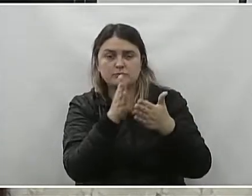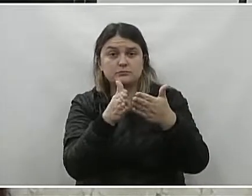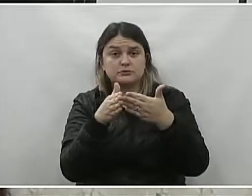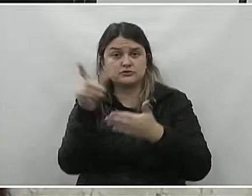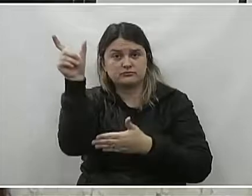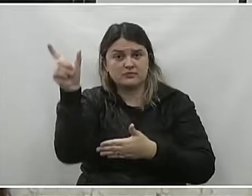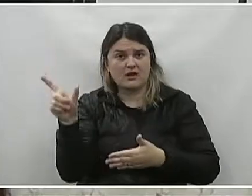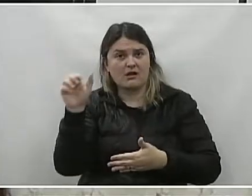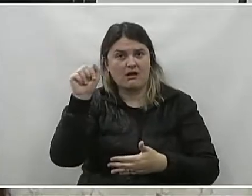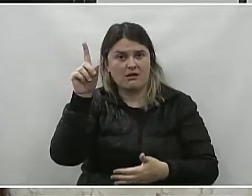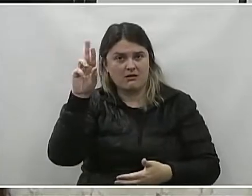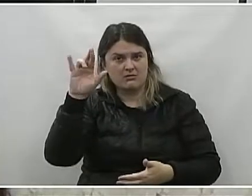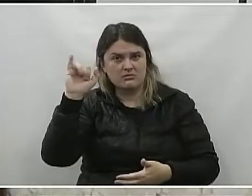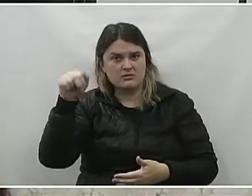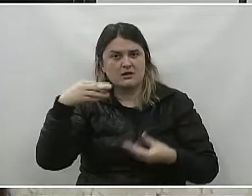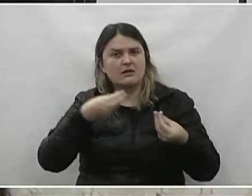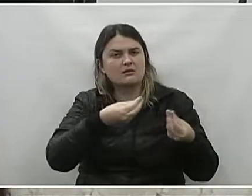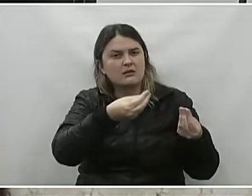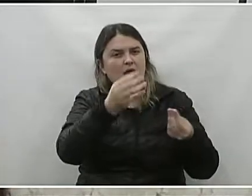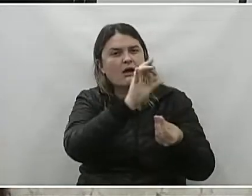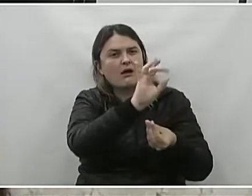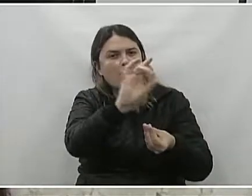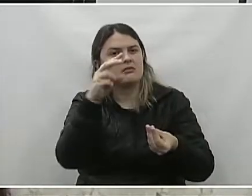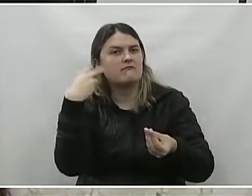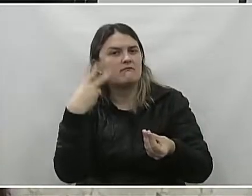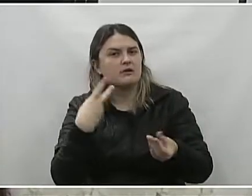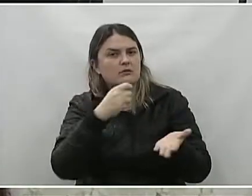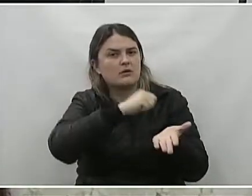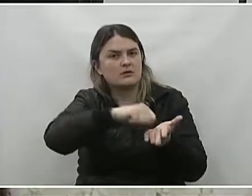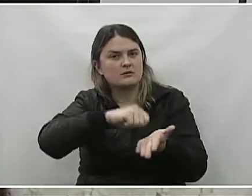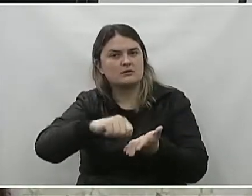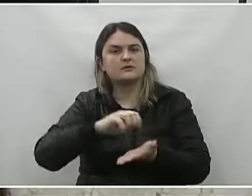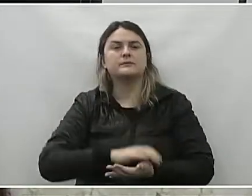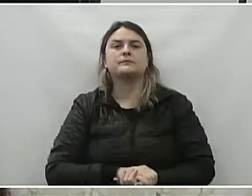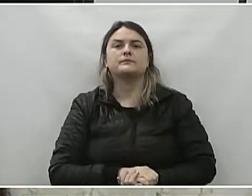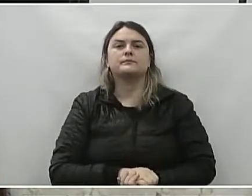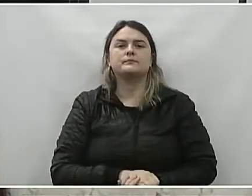ao senhor Adrian para que apanhe as assinaturas.